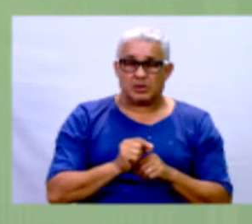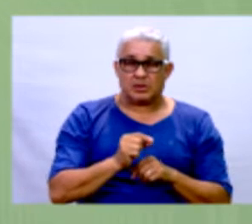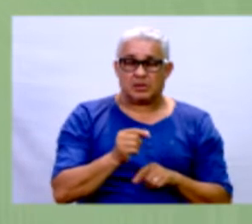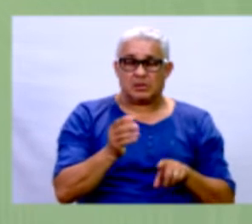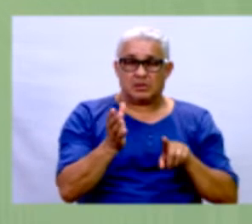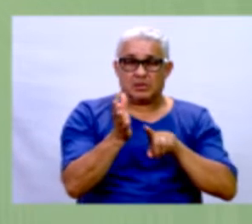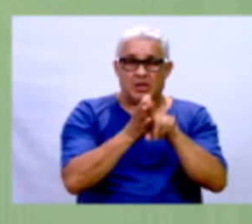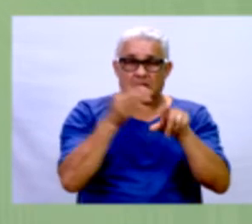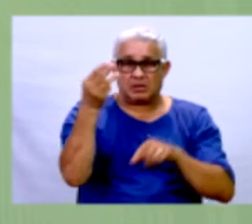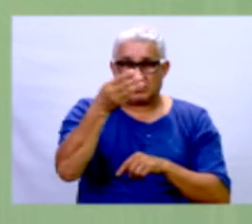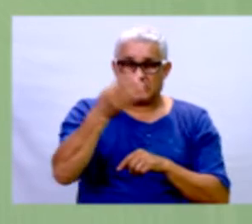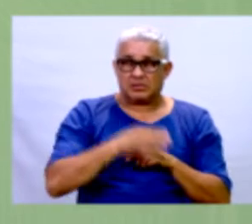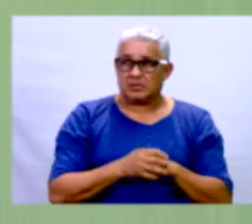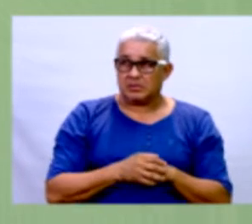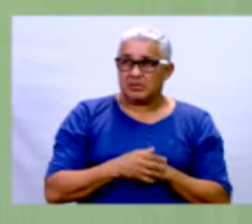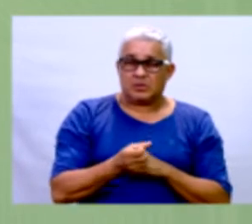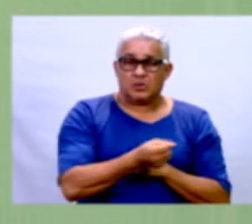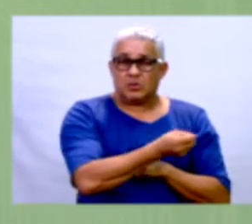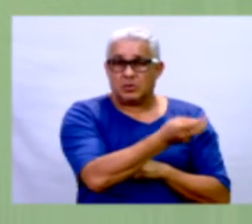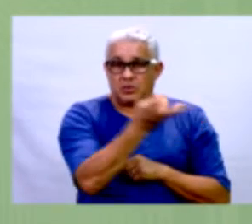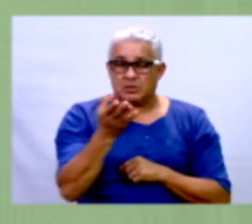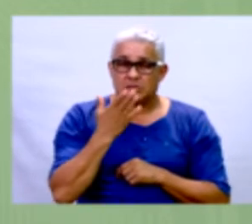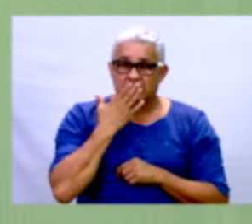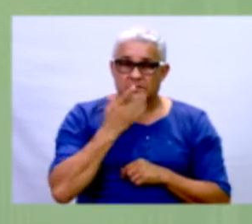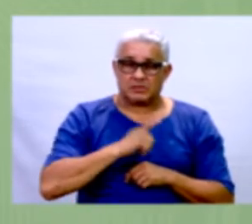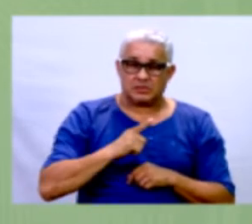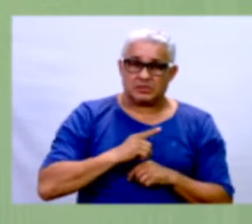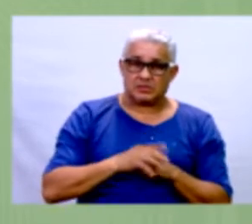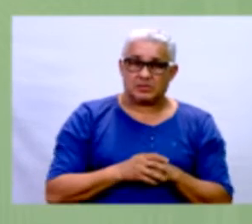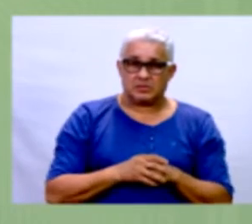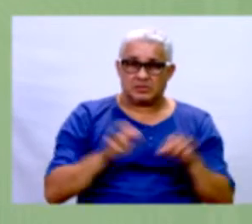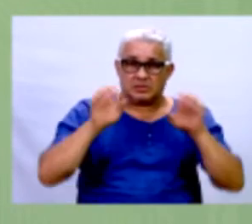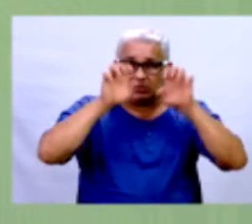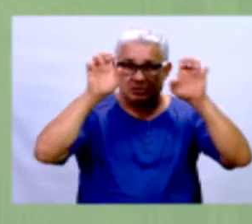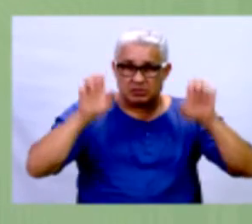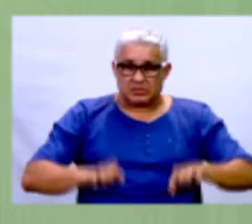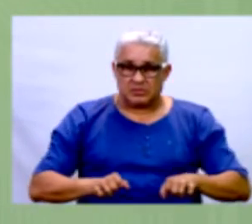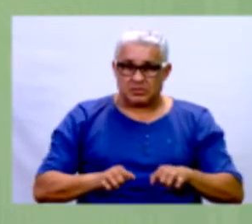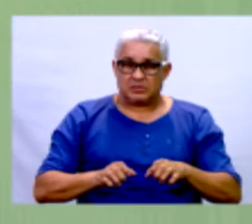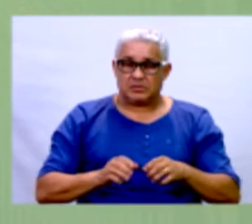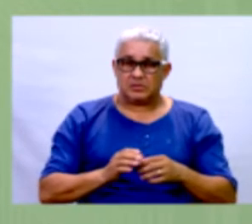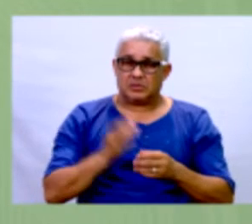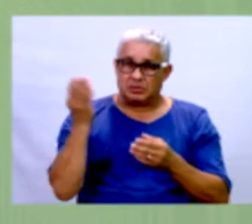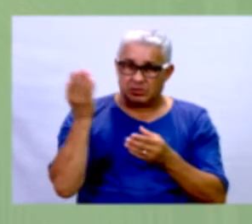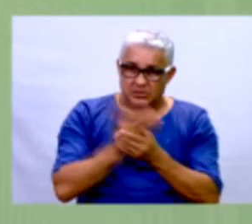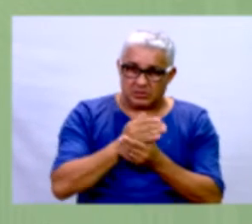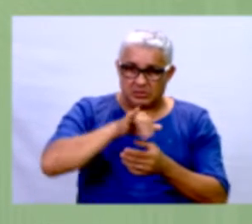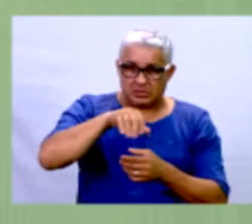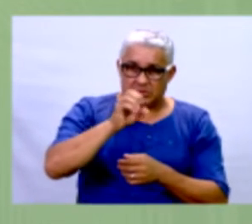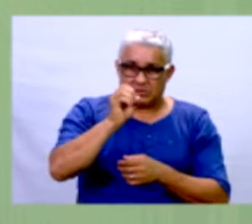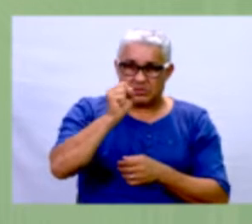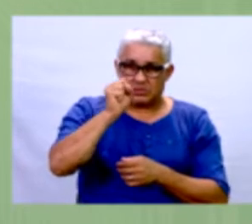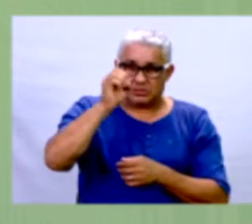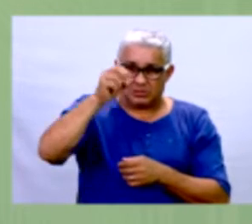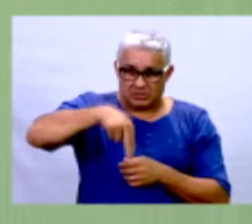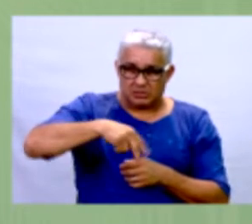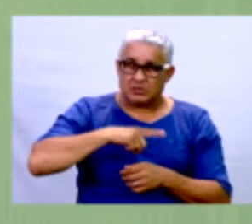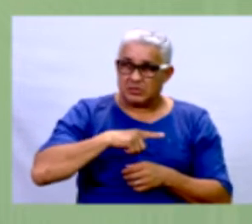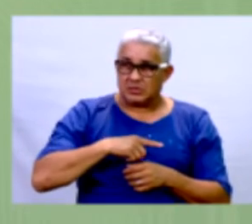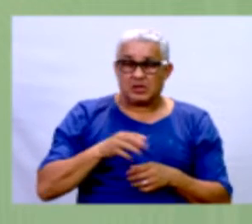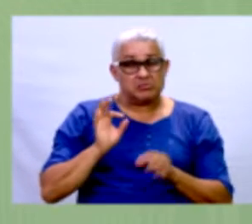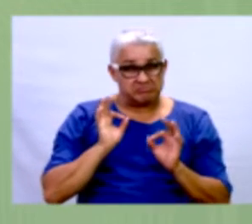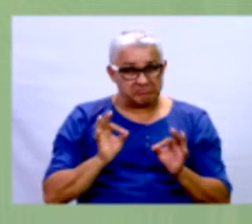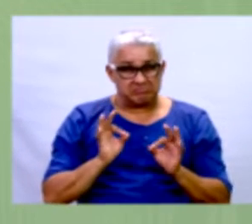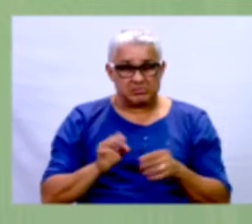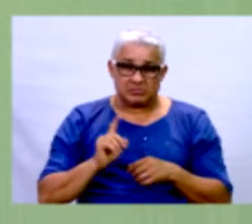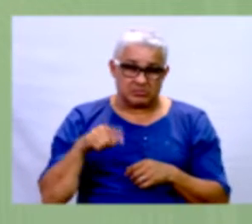atividade 3, né? Quais tipos de estruturas existem para a criação de arquivos JSON, né? E o professor José Márcio acabou citando exatamente